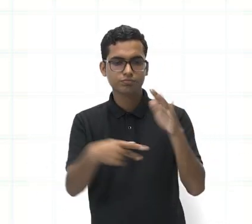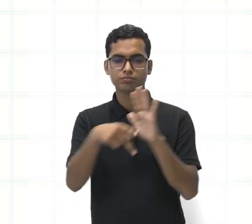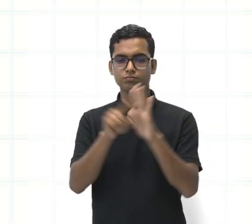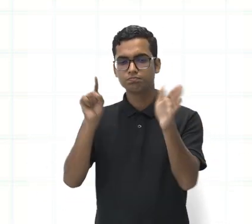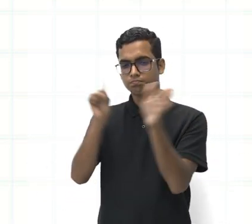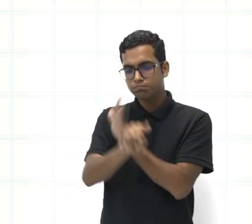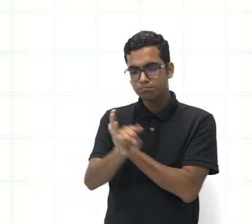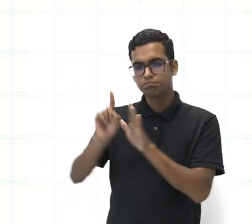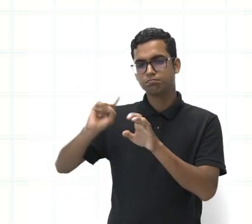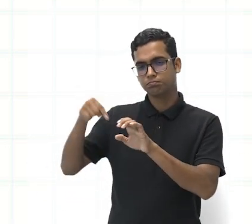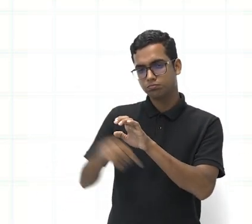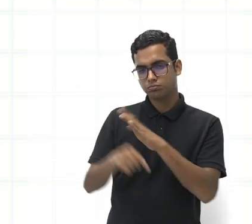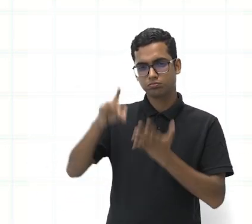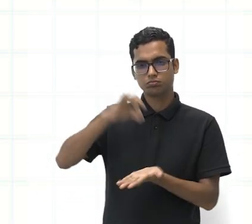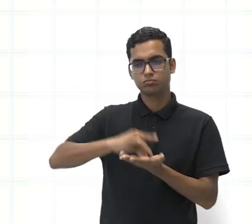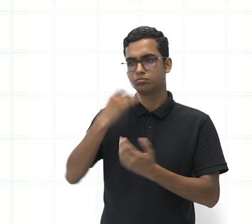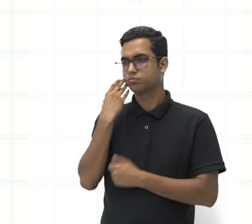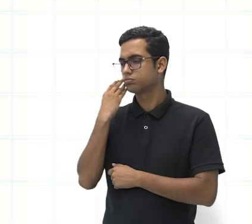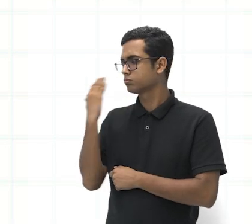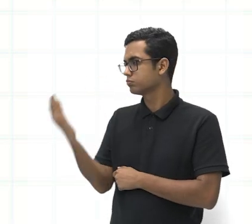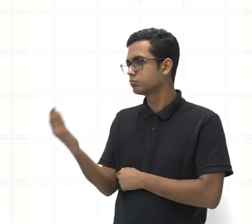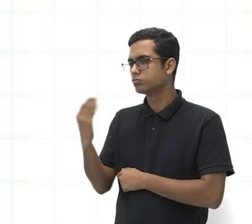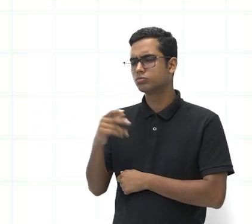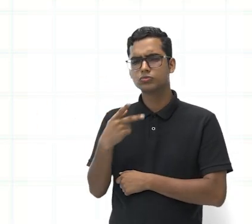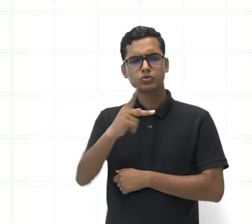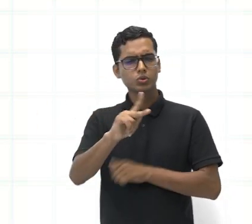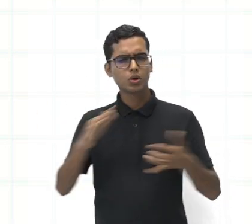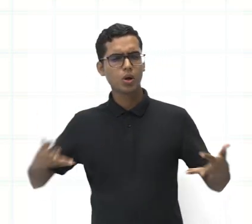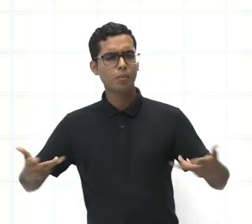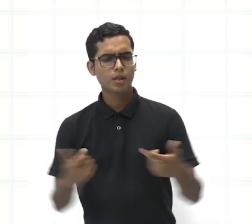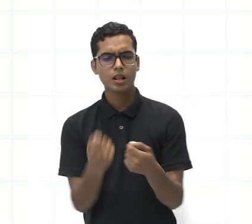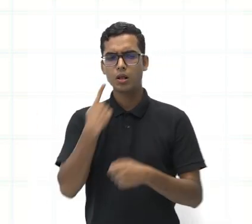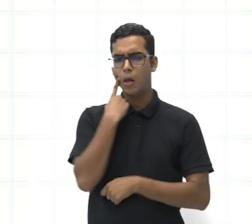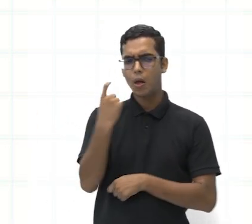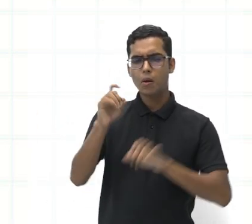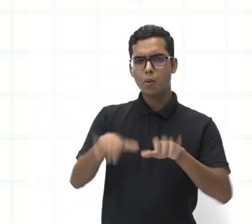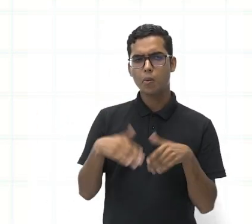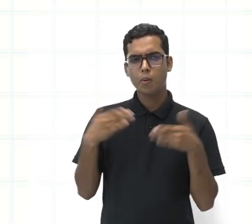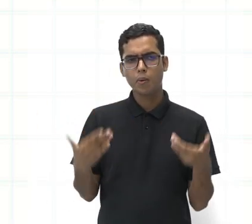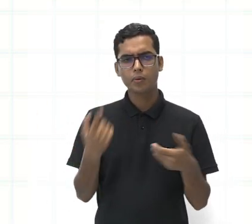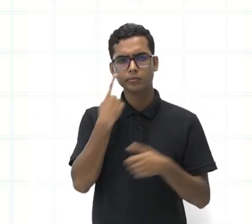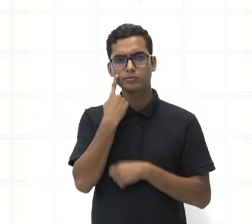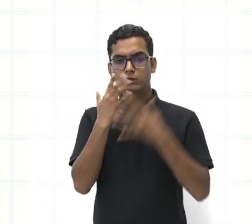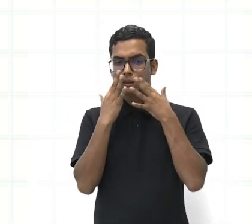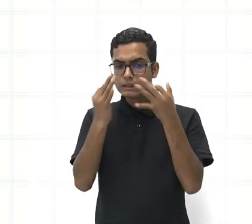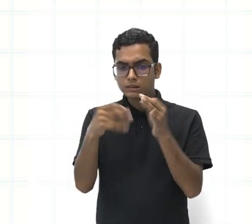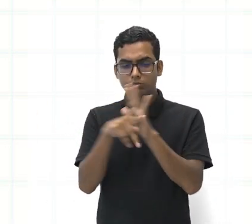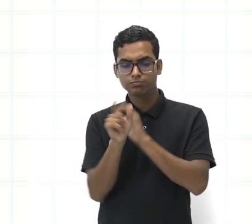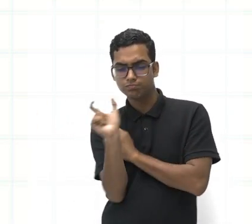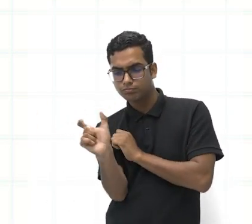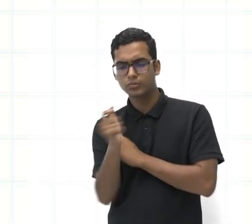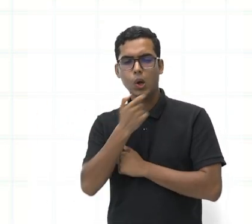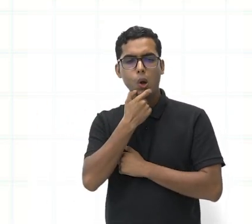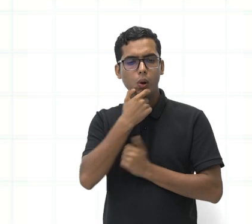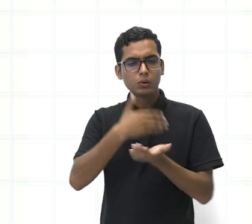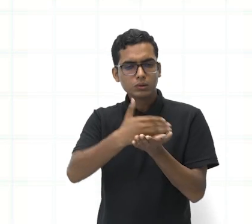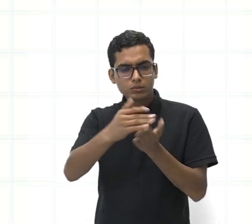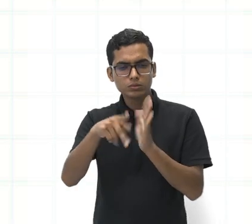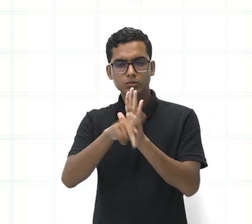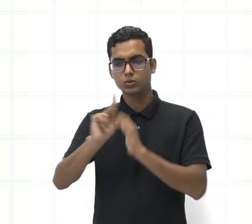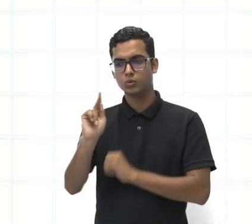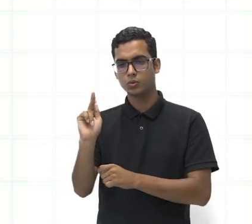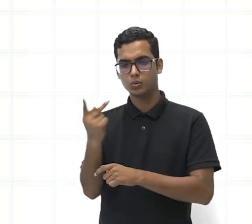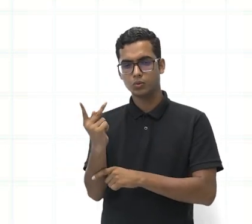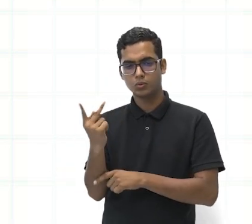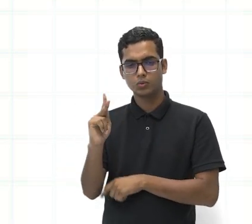pergunta mais aprofundada. Quais são os seus hobbies e interesses, ok? Atenção com as palavrinhas em língua inglesa que iniciam com